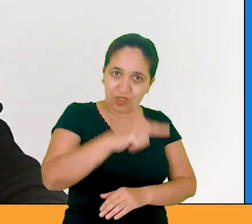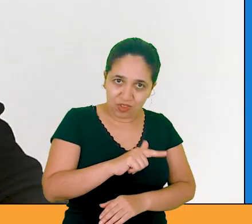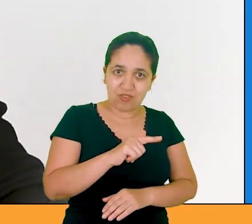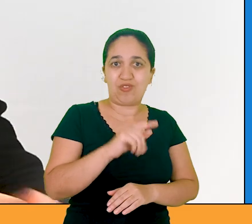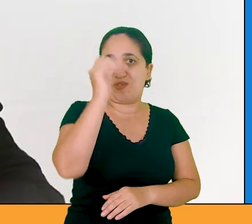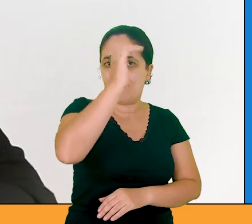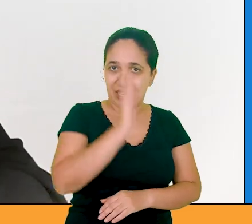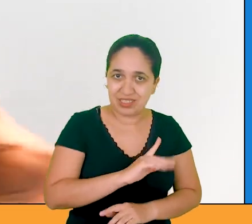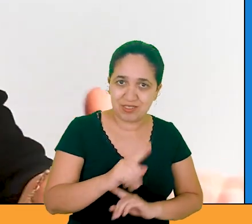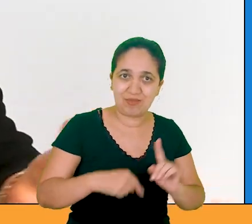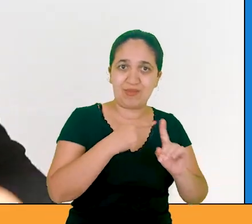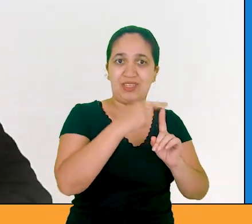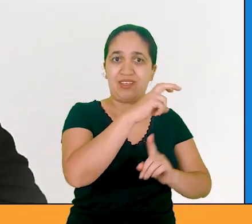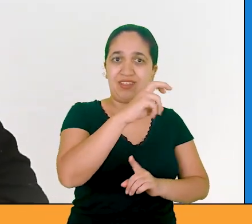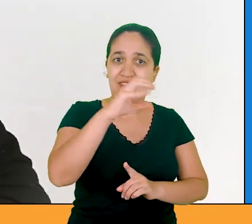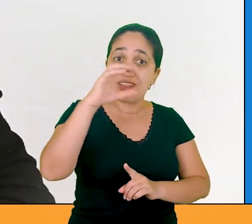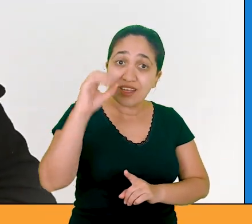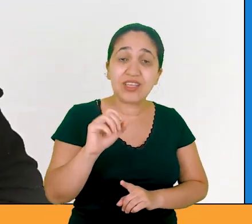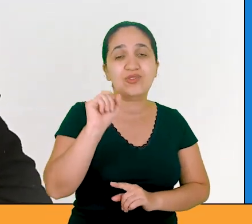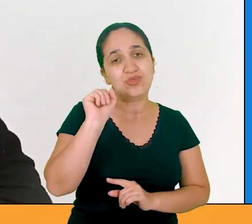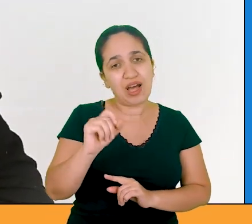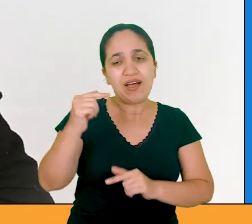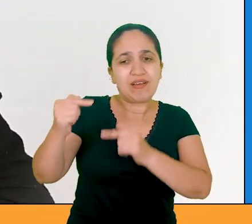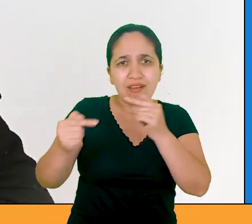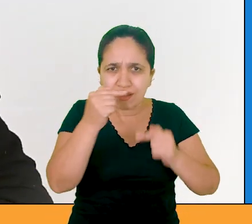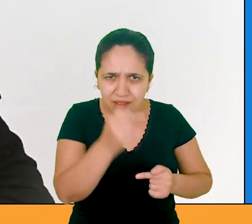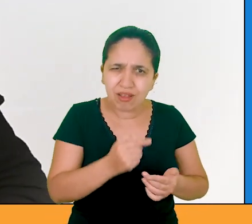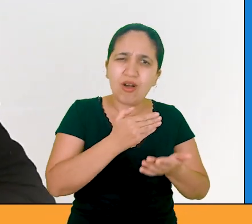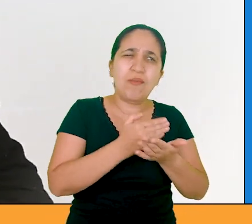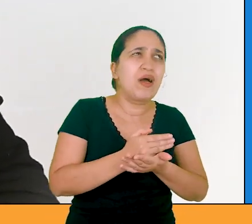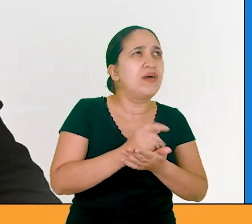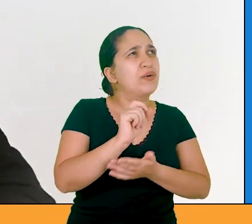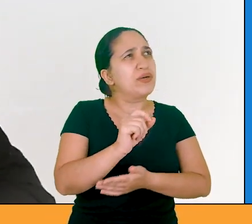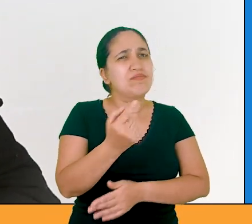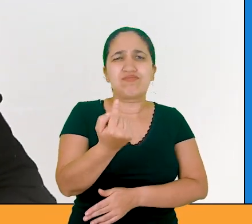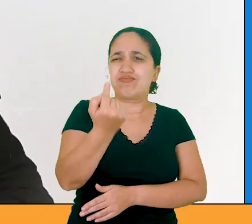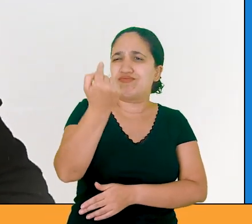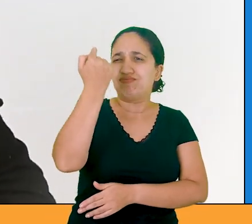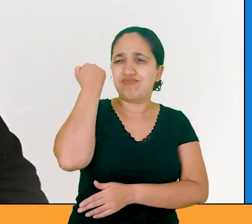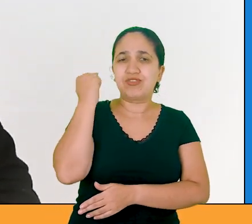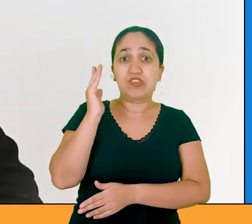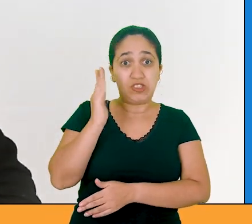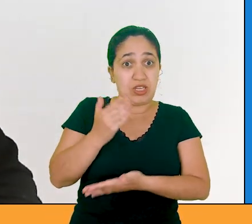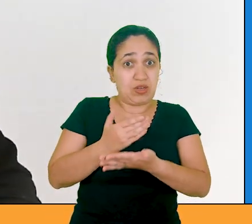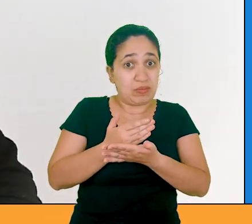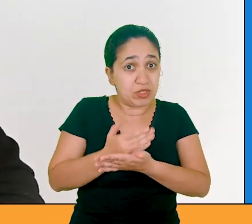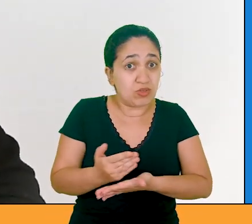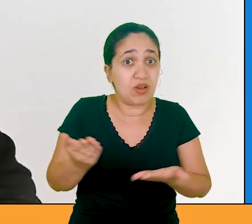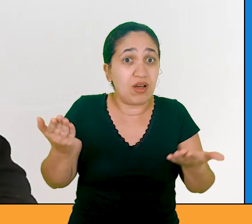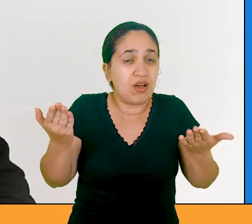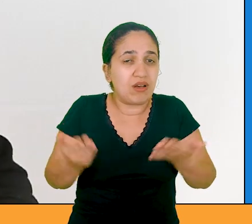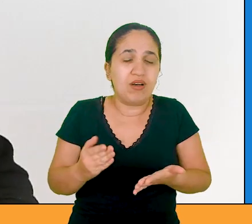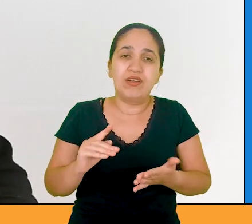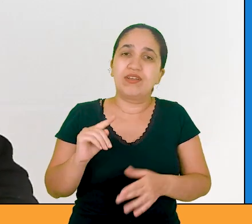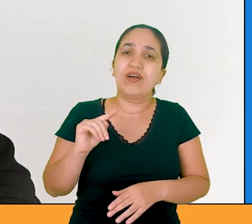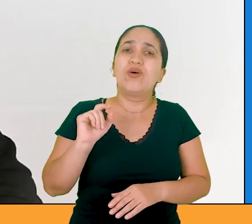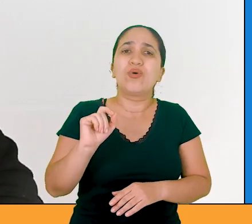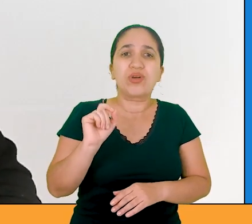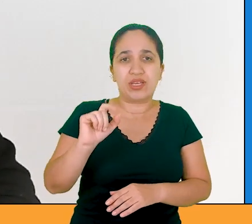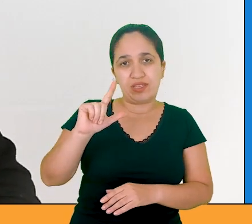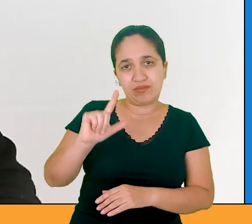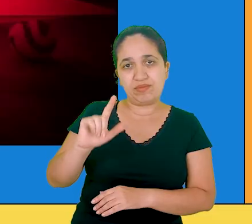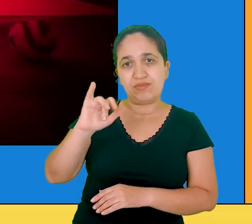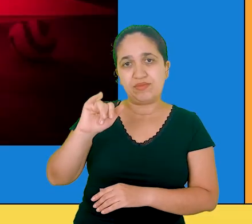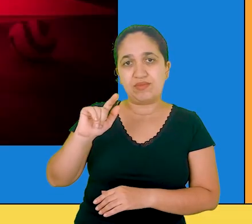nessa mostra, a discussão que já estava colocada ali desde antes, a gente tem esse trabalho da